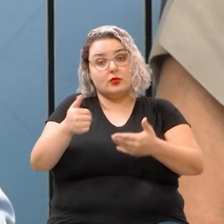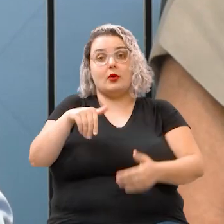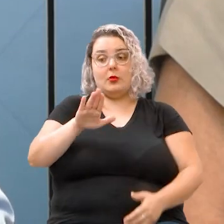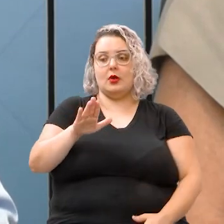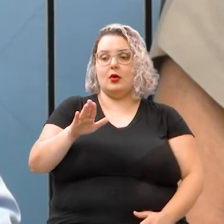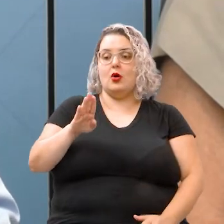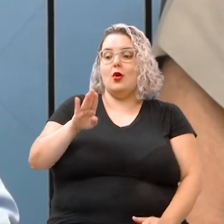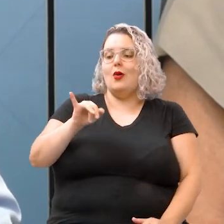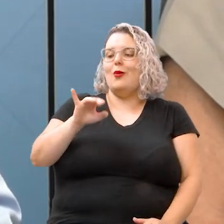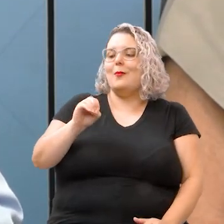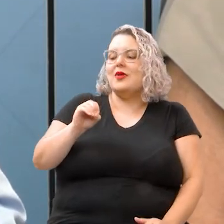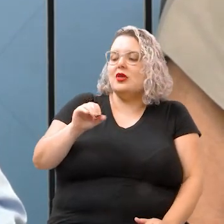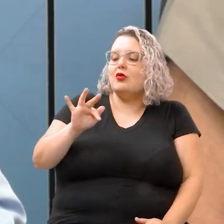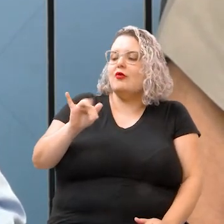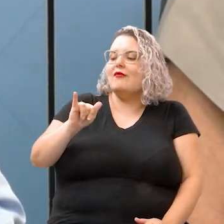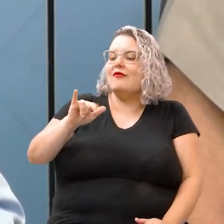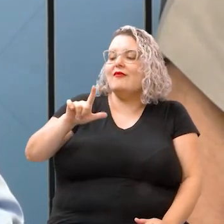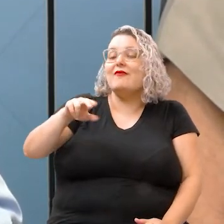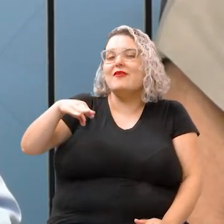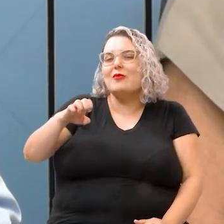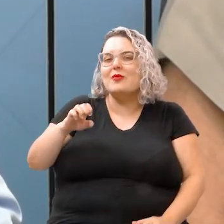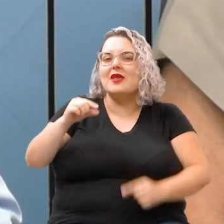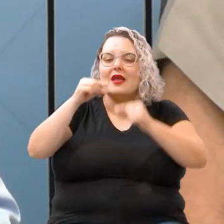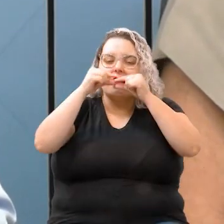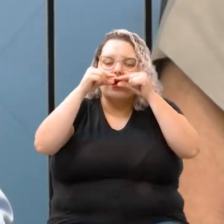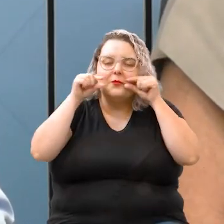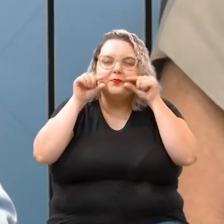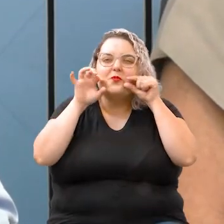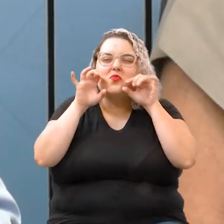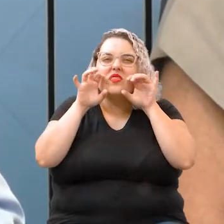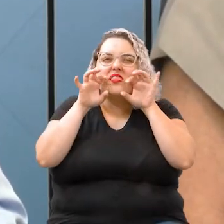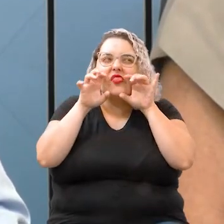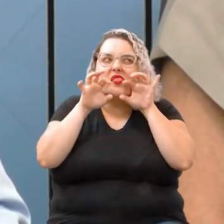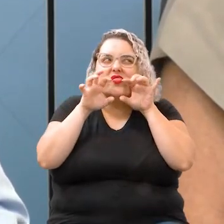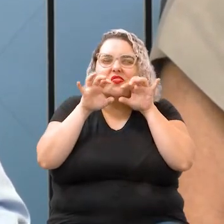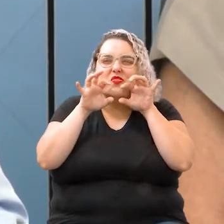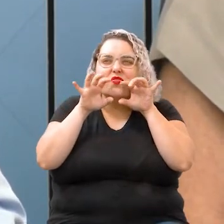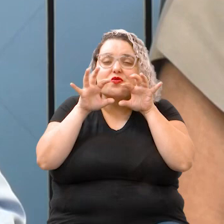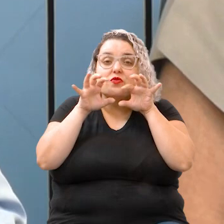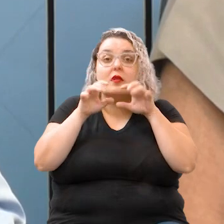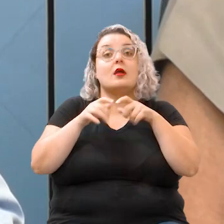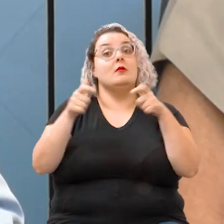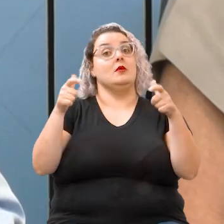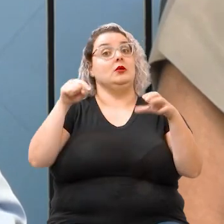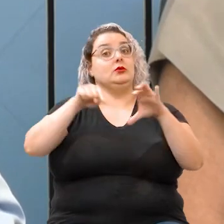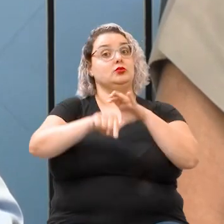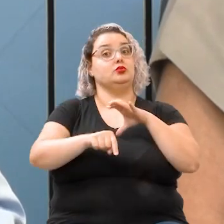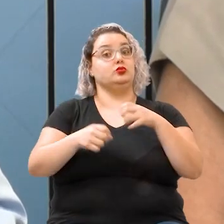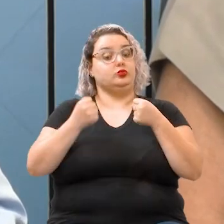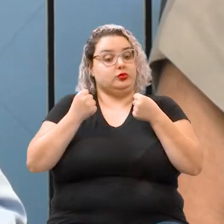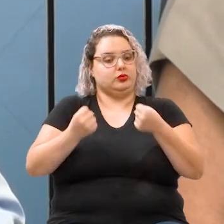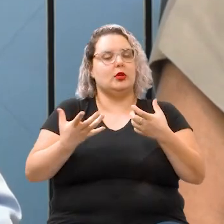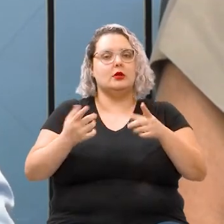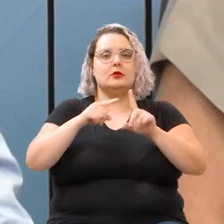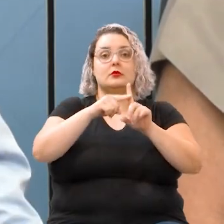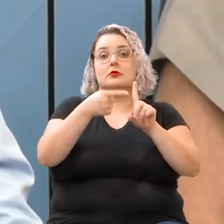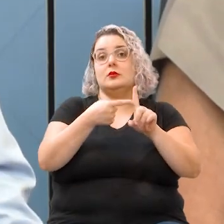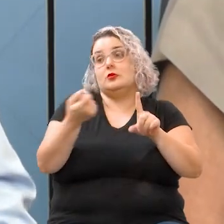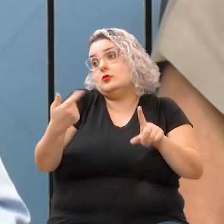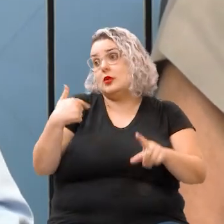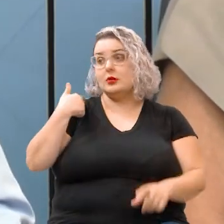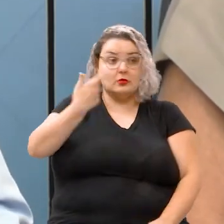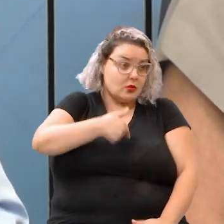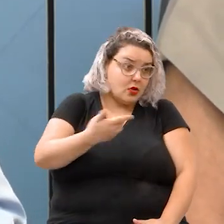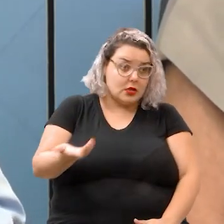o biofilme, a placa bacteriana, ela vai produzir uma reação muito mais intensa numa gestante do que em